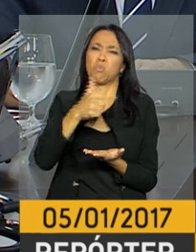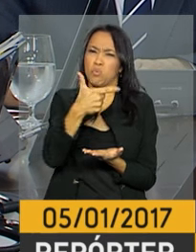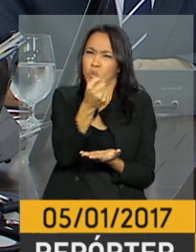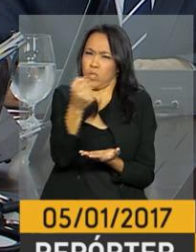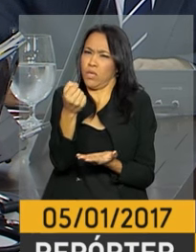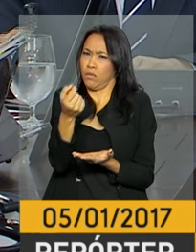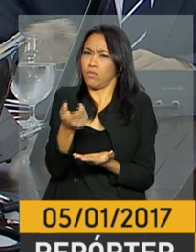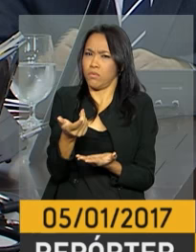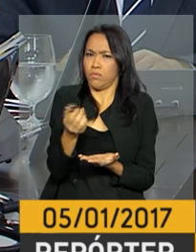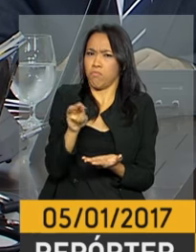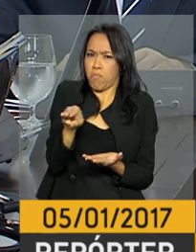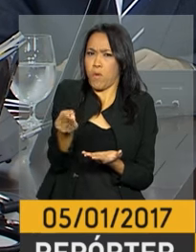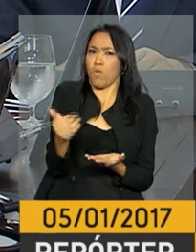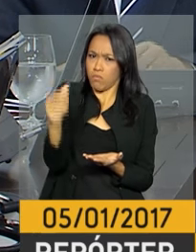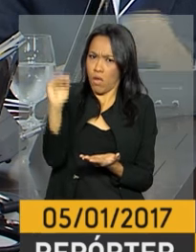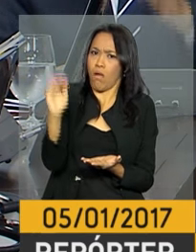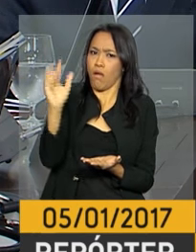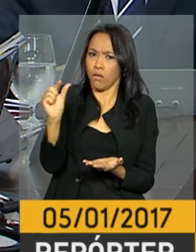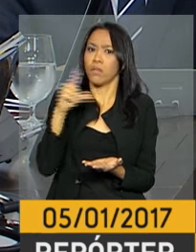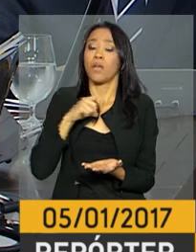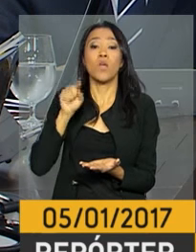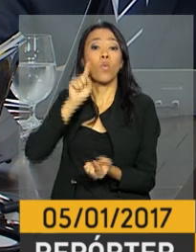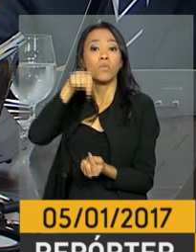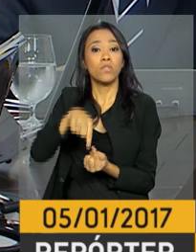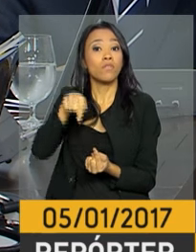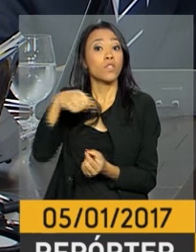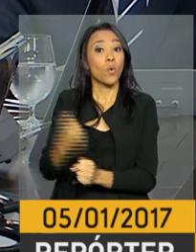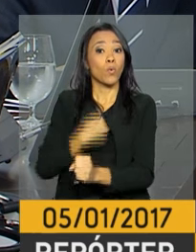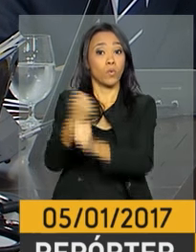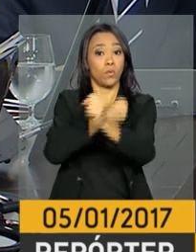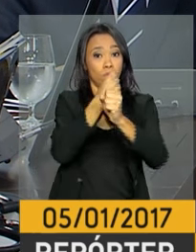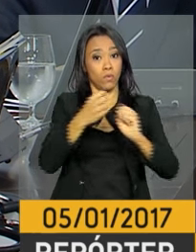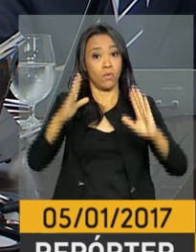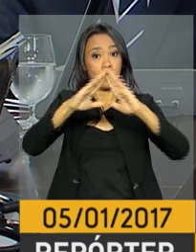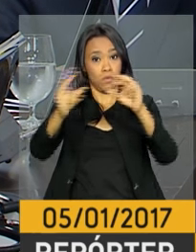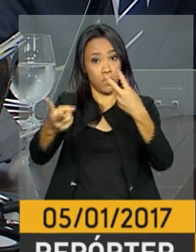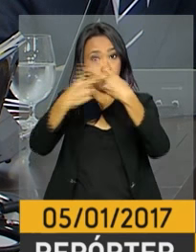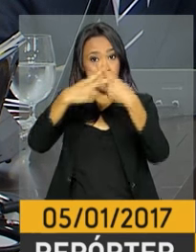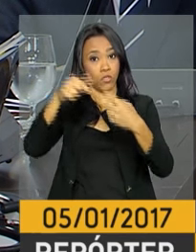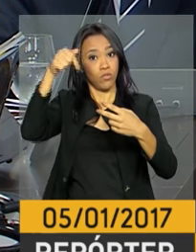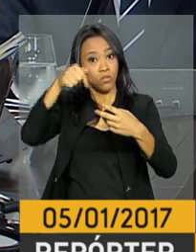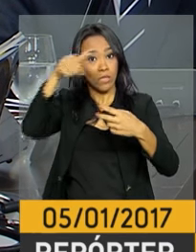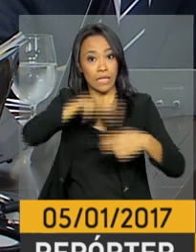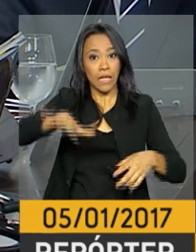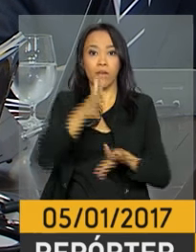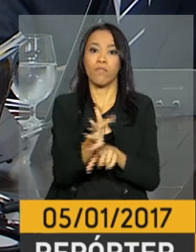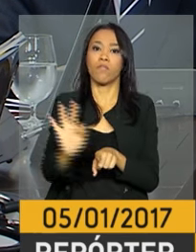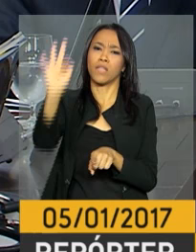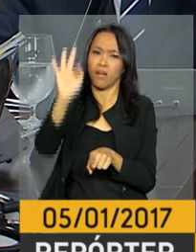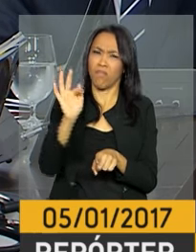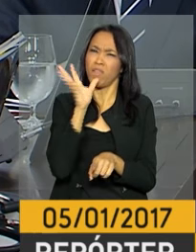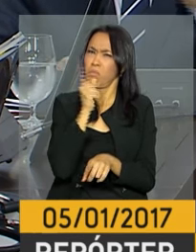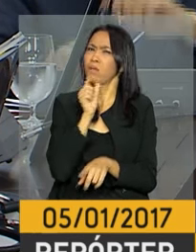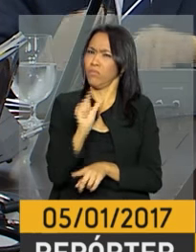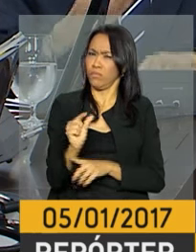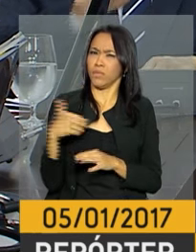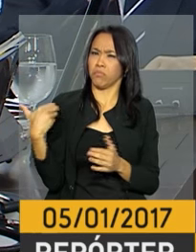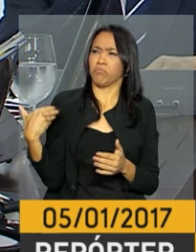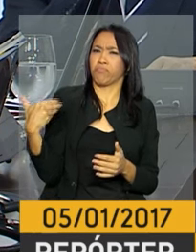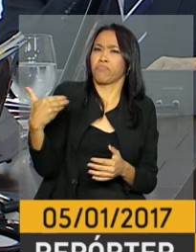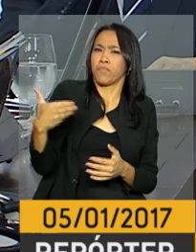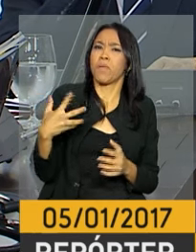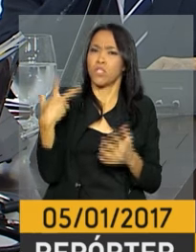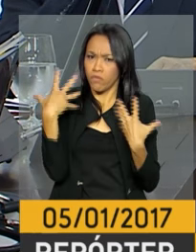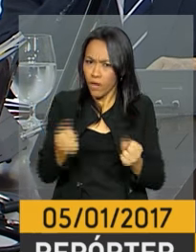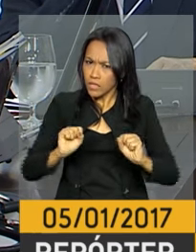destinados para a construção de presídios federais isso leva algum tempo mas haverá envidaremos esforços